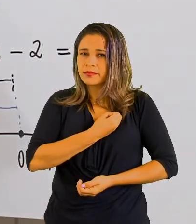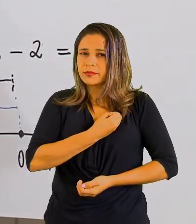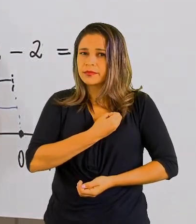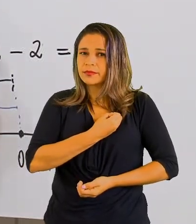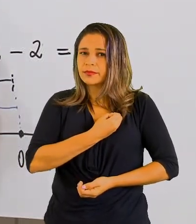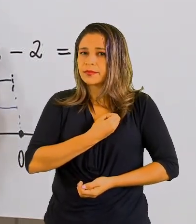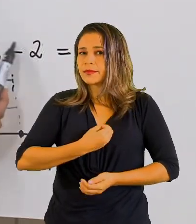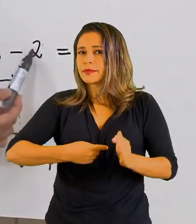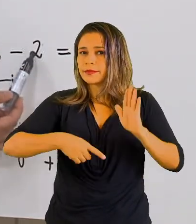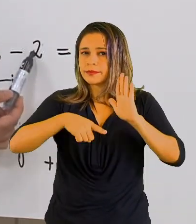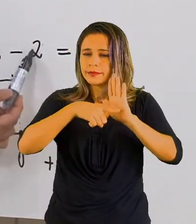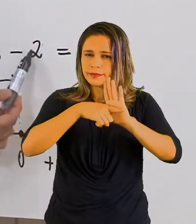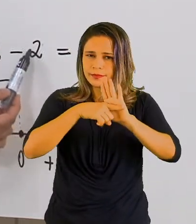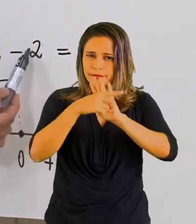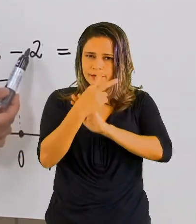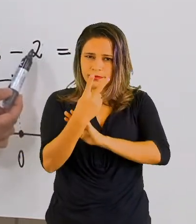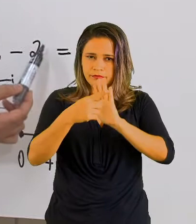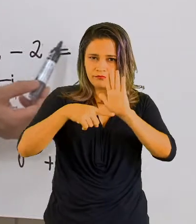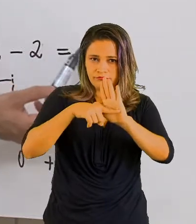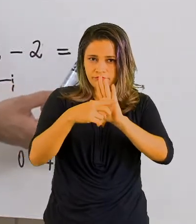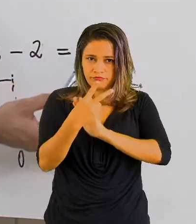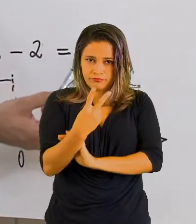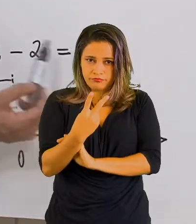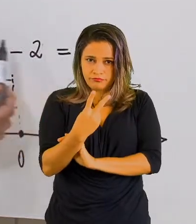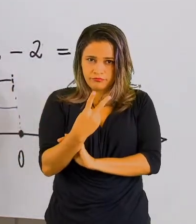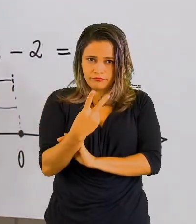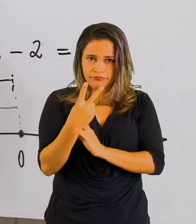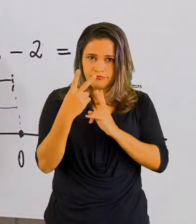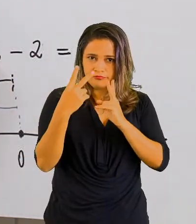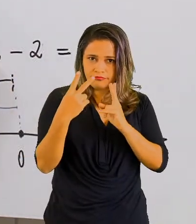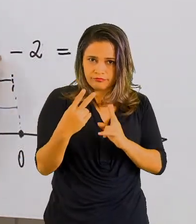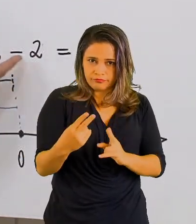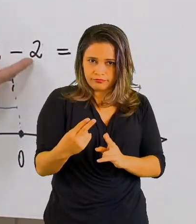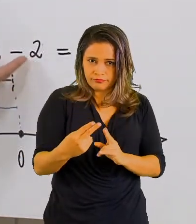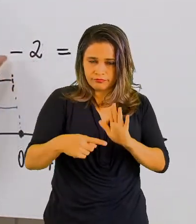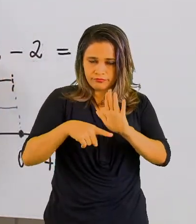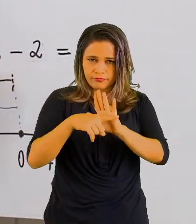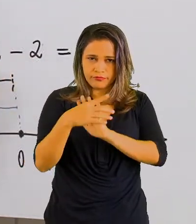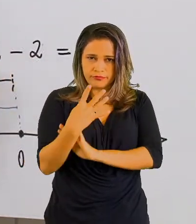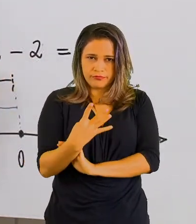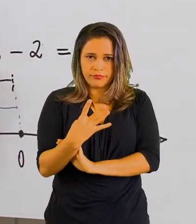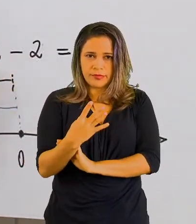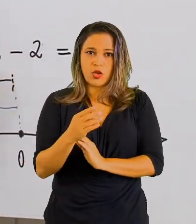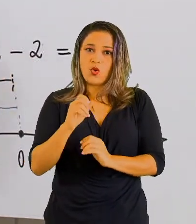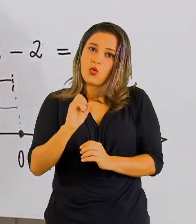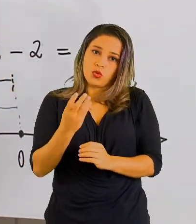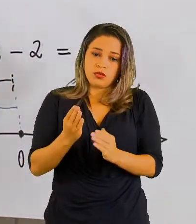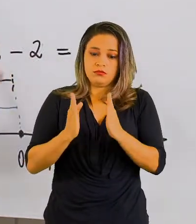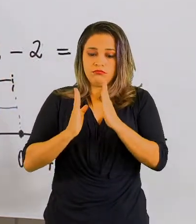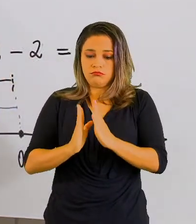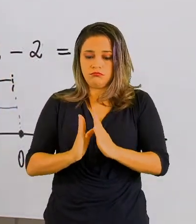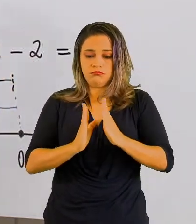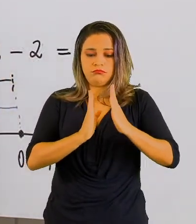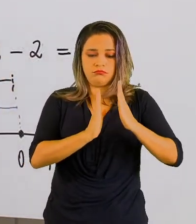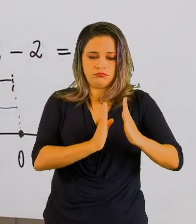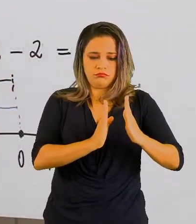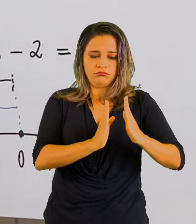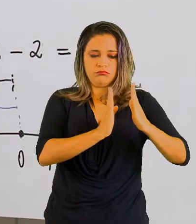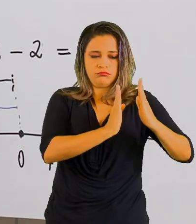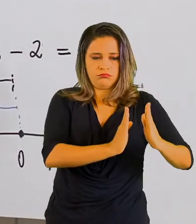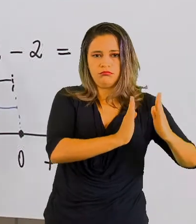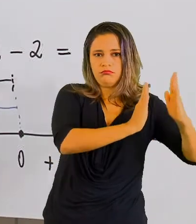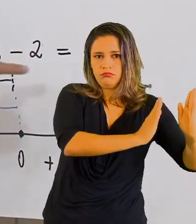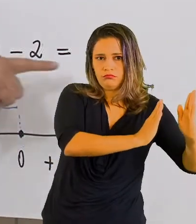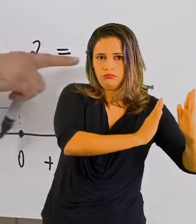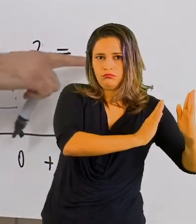Menos 2 é igual a menos 4, ou seja, 2 deslocamentos de 2 unidades feitos da direita para a esquerda é